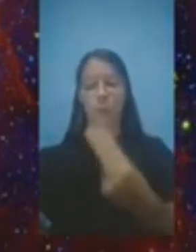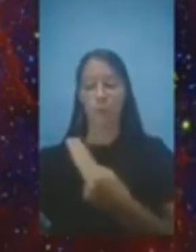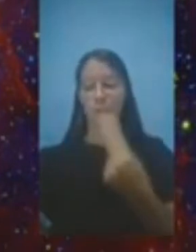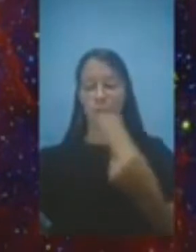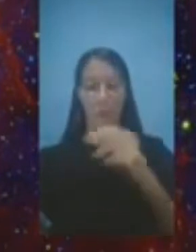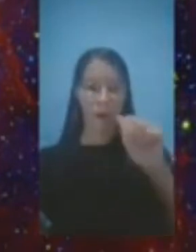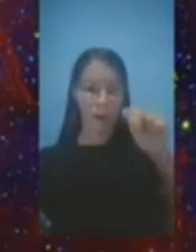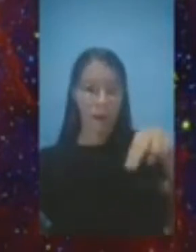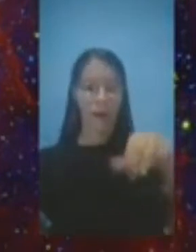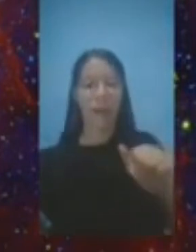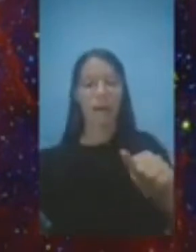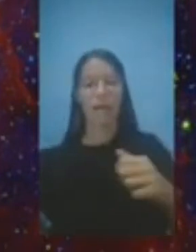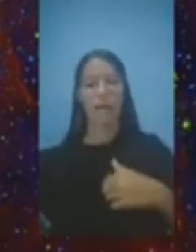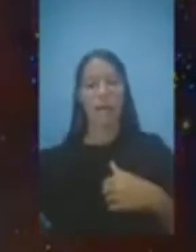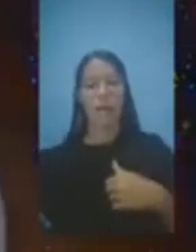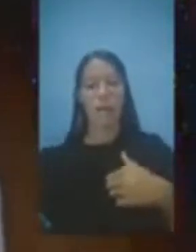Pronto, ok?